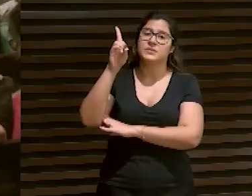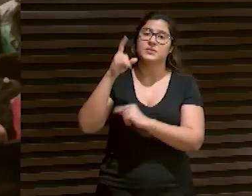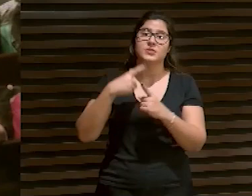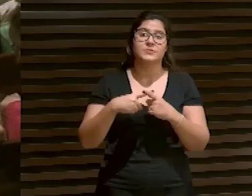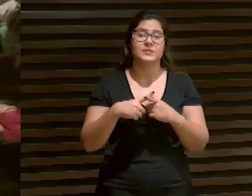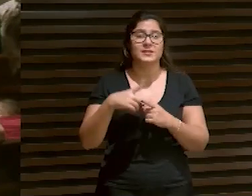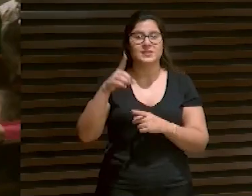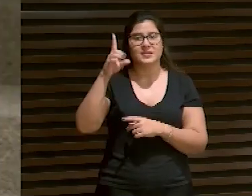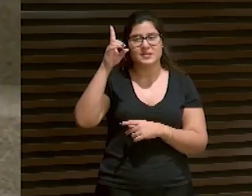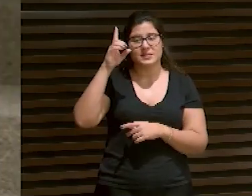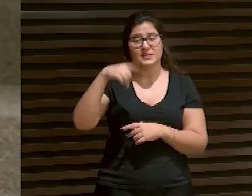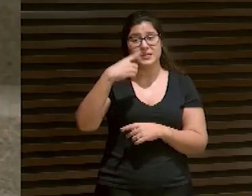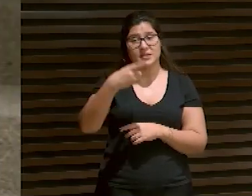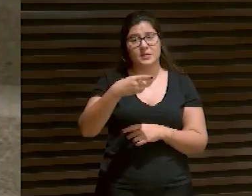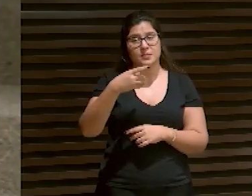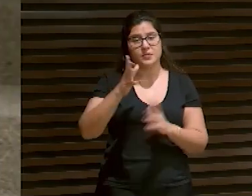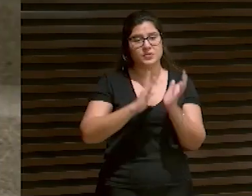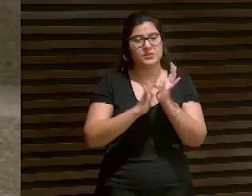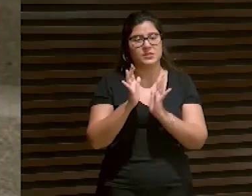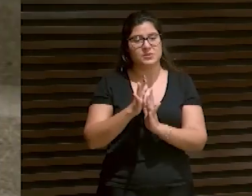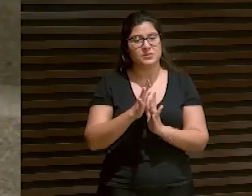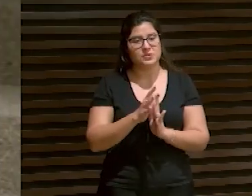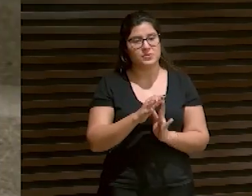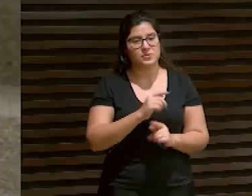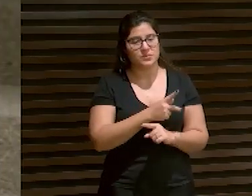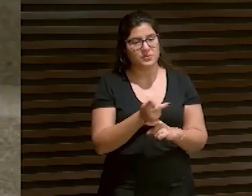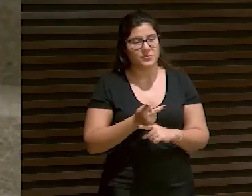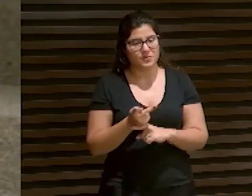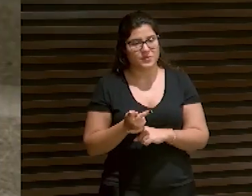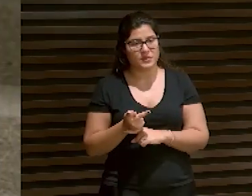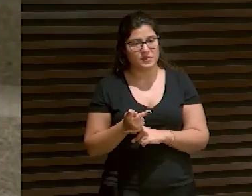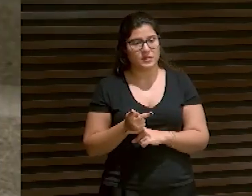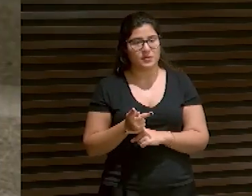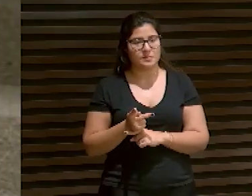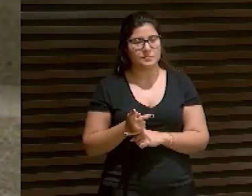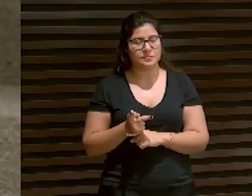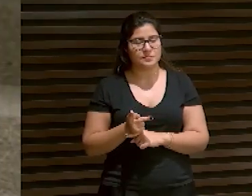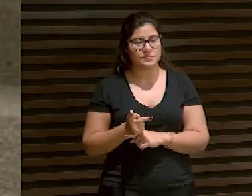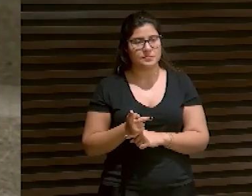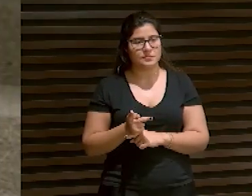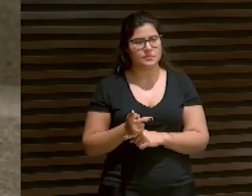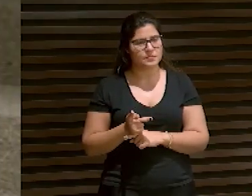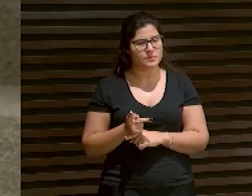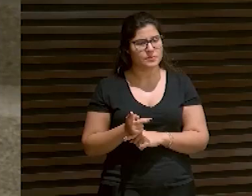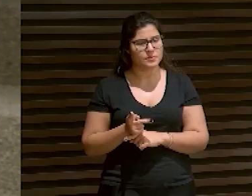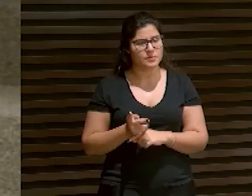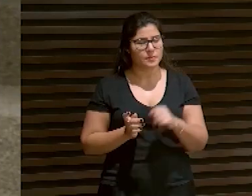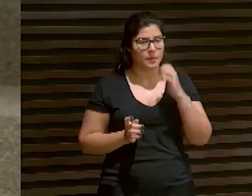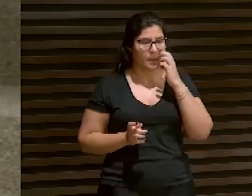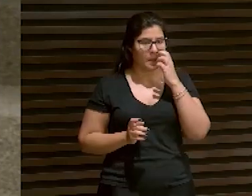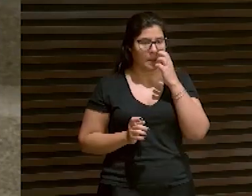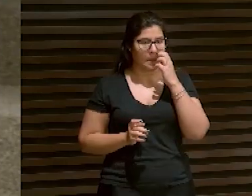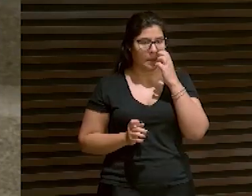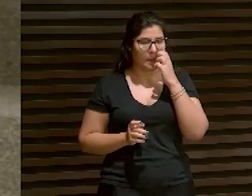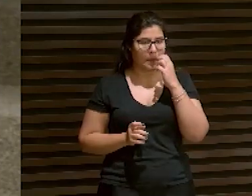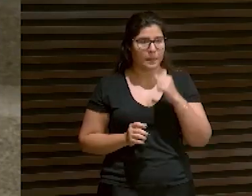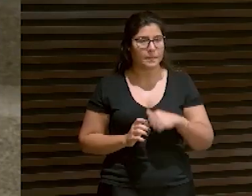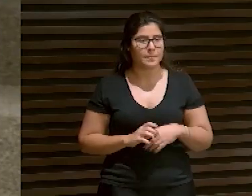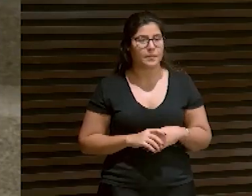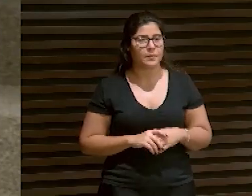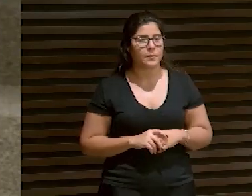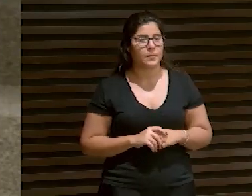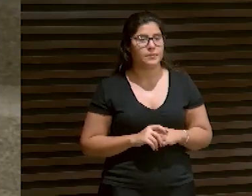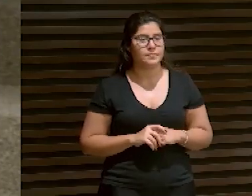Jesus vier nos buscar, toda a eternidade vai servir para podermos conhecer a este Deus. E se nós não gostamos